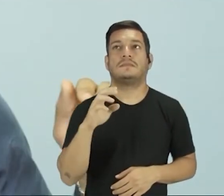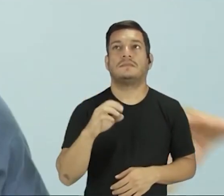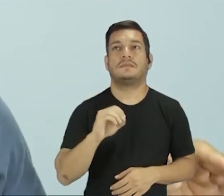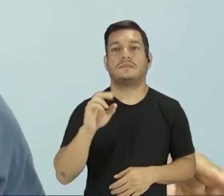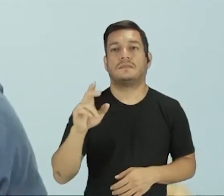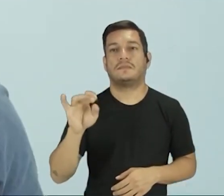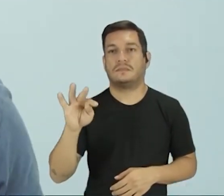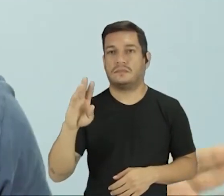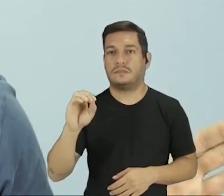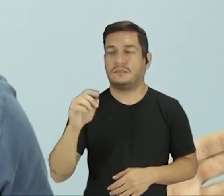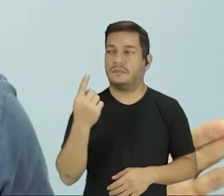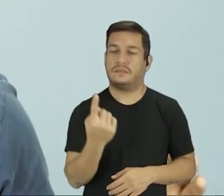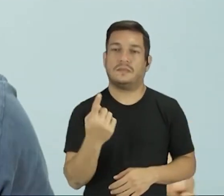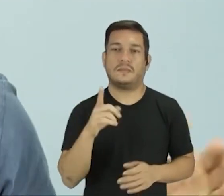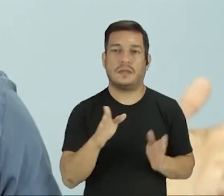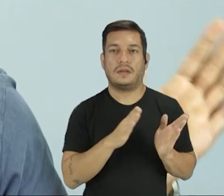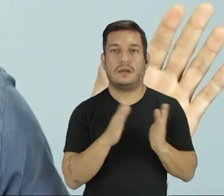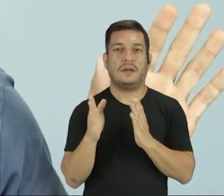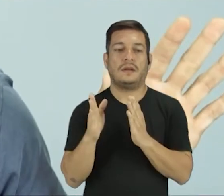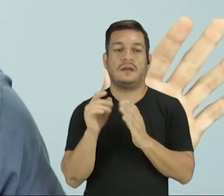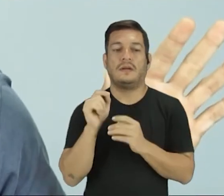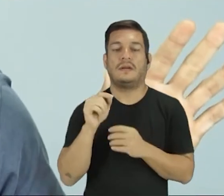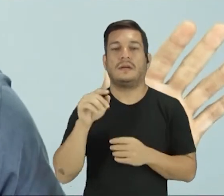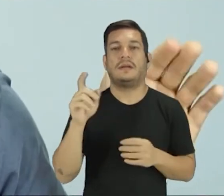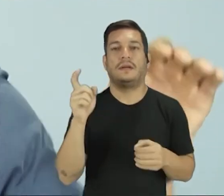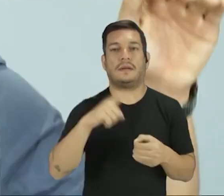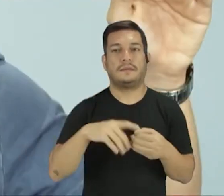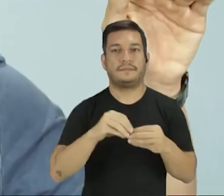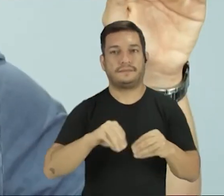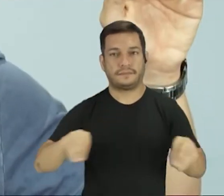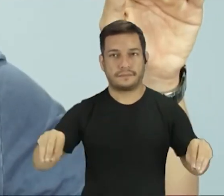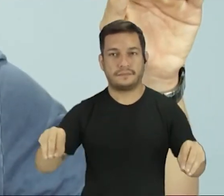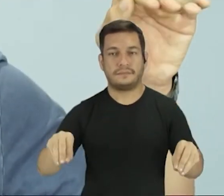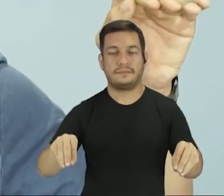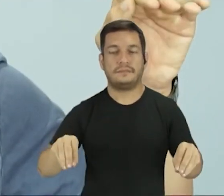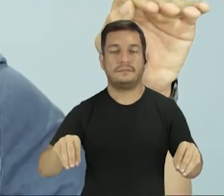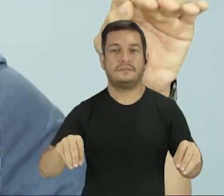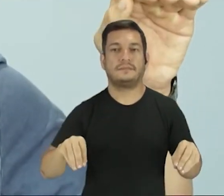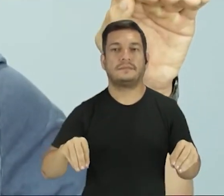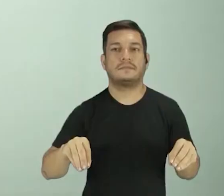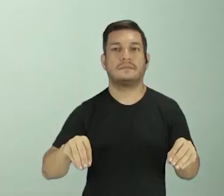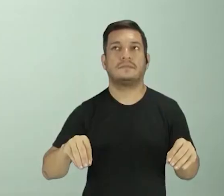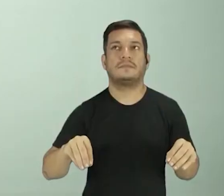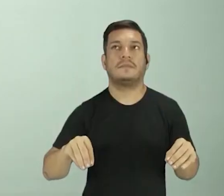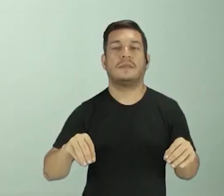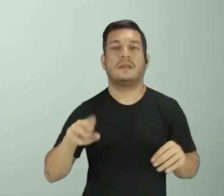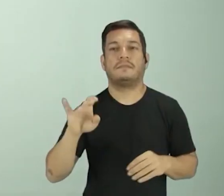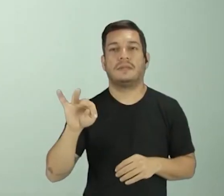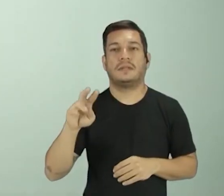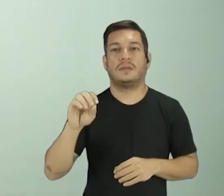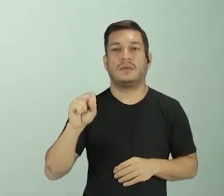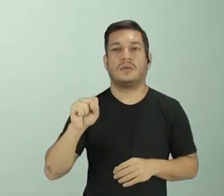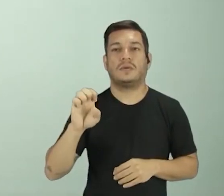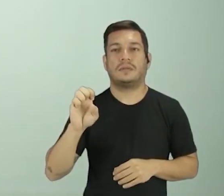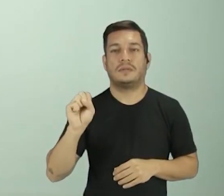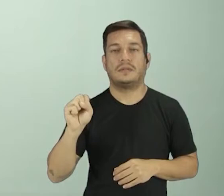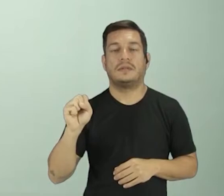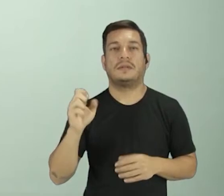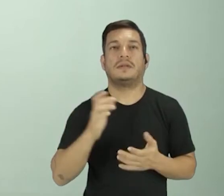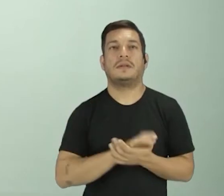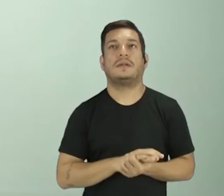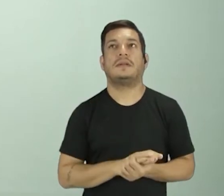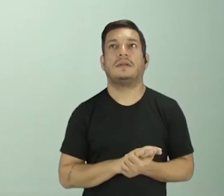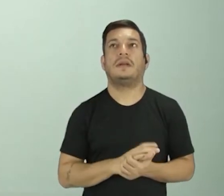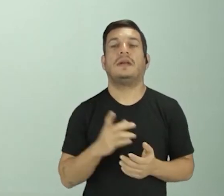o oócito 1, o processo de mitose. A partir do oócito 1 e espermátide 1, a gente